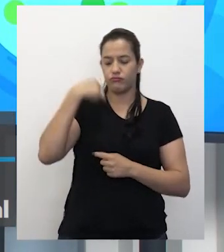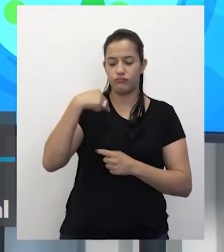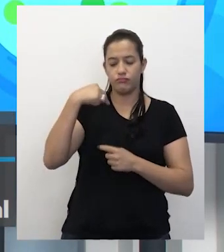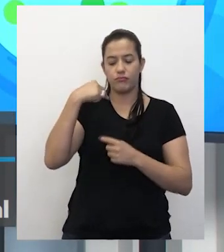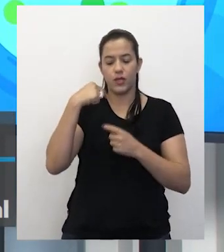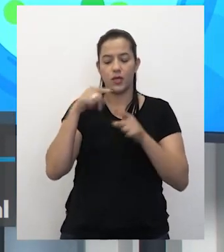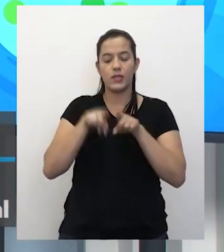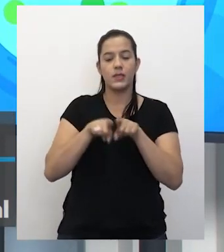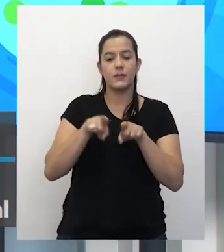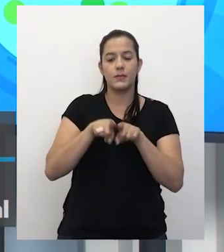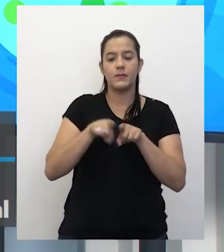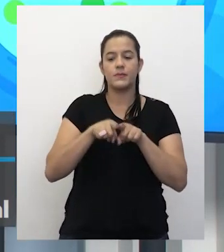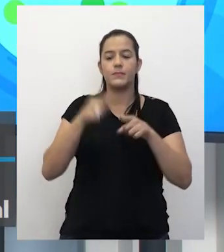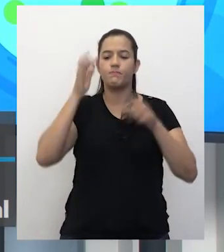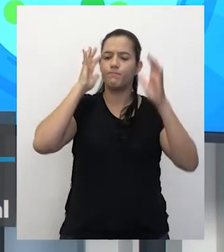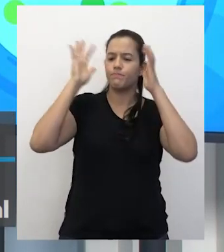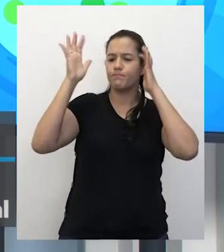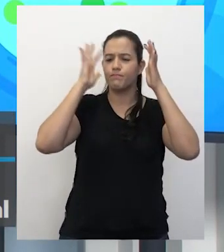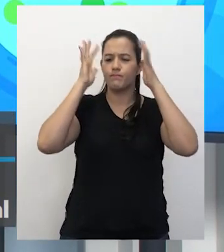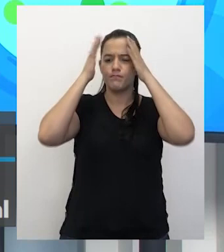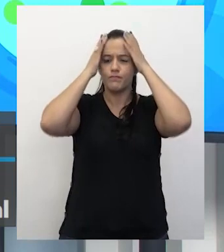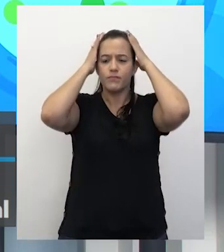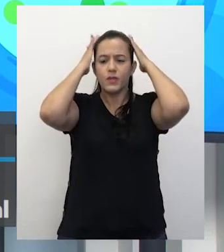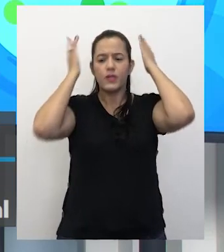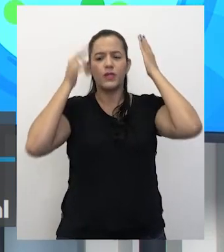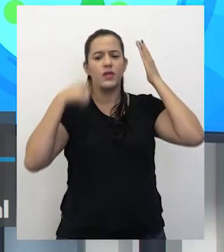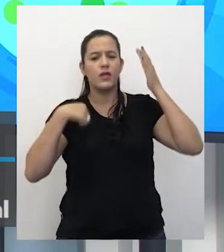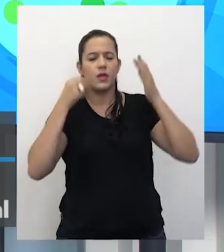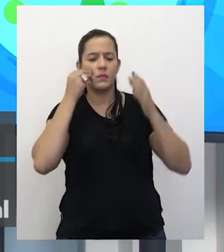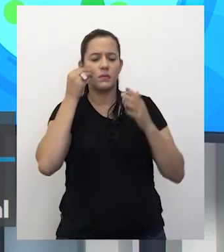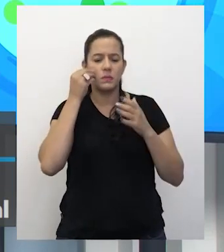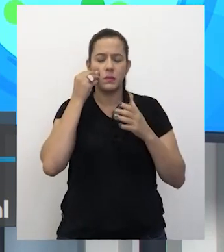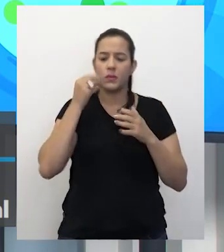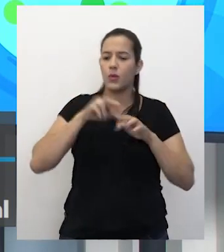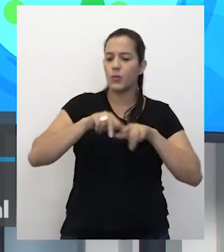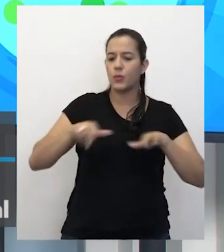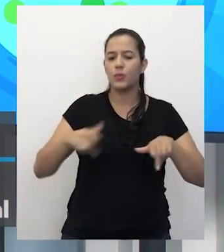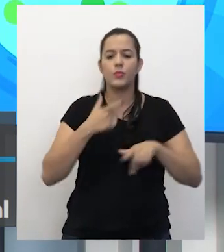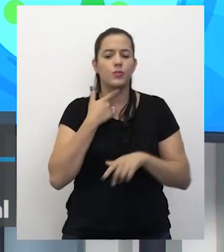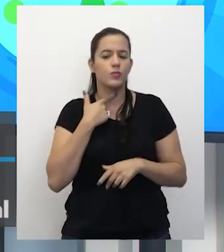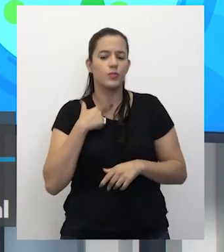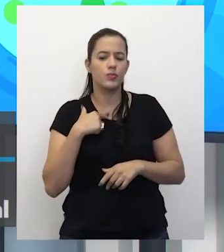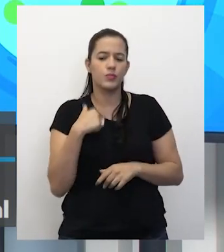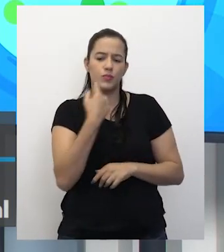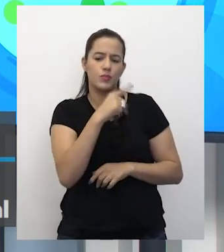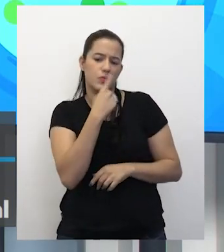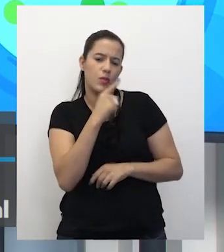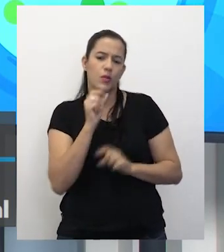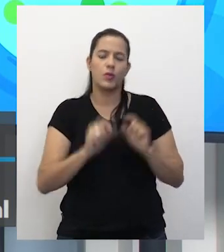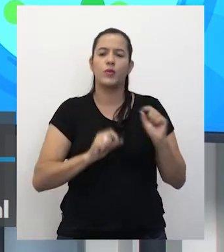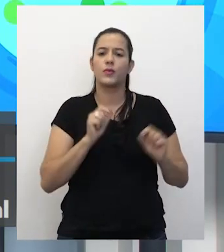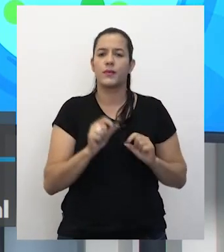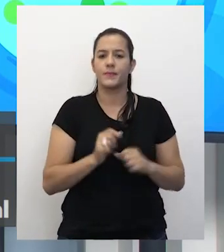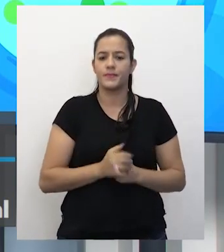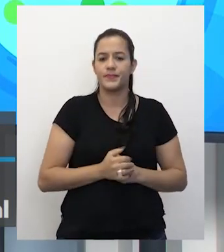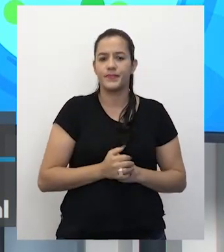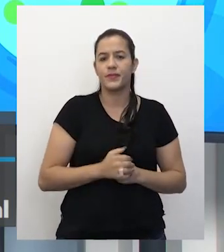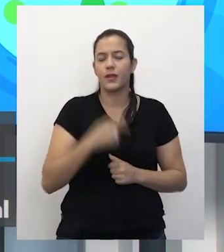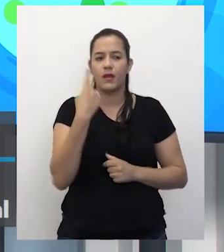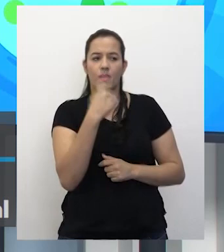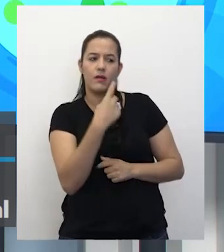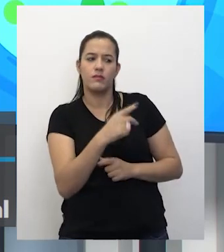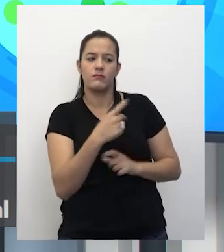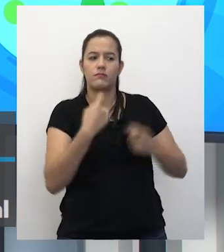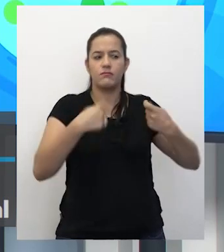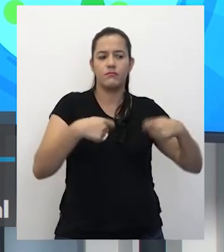gente conseguir entender, né? A situação do outro. Quais são os desejos dele também, né? Quais são as necessidades?